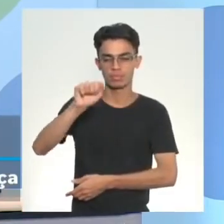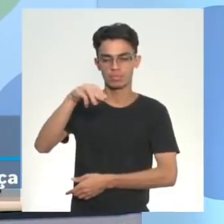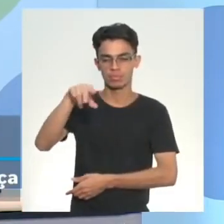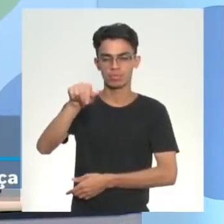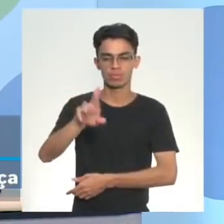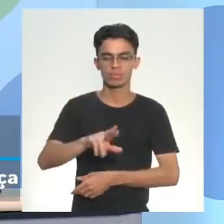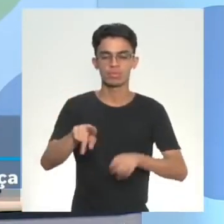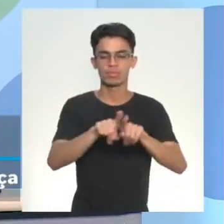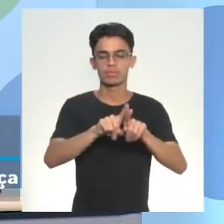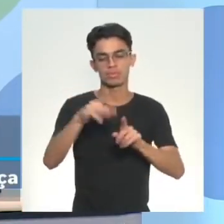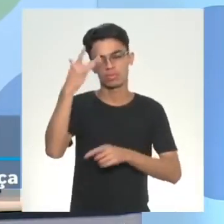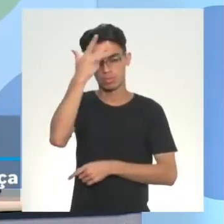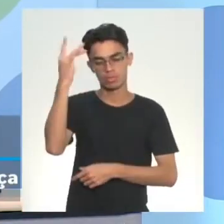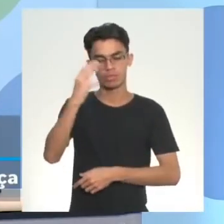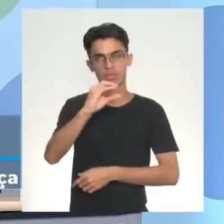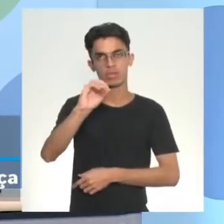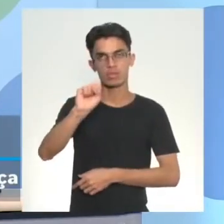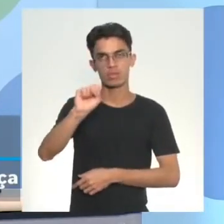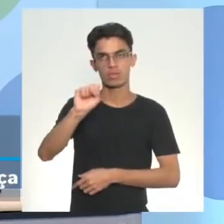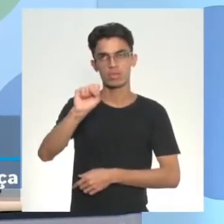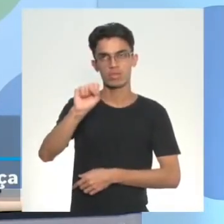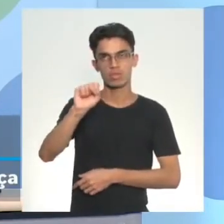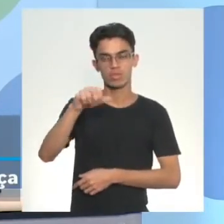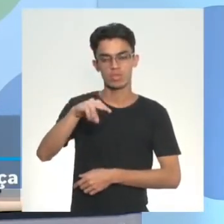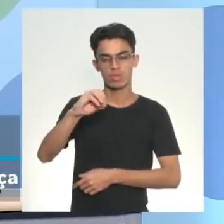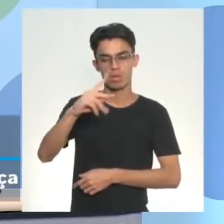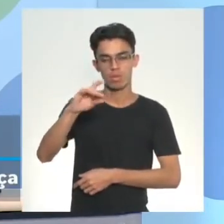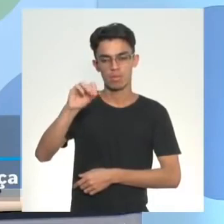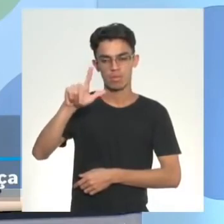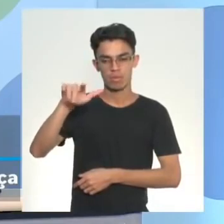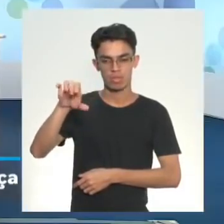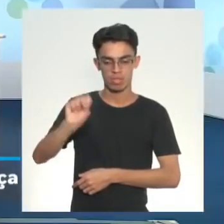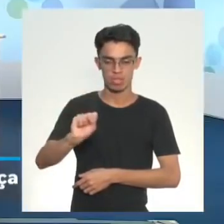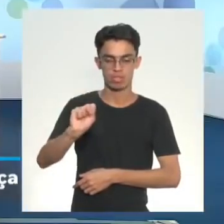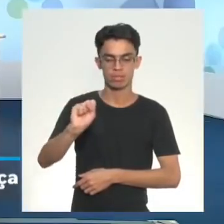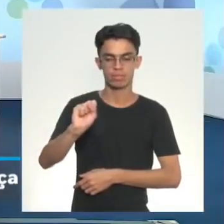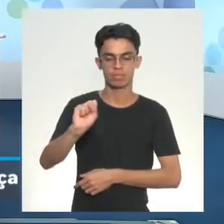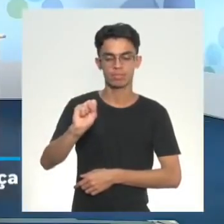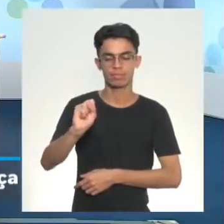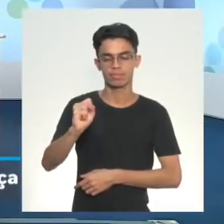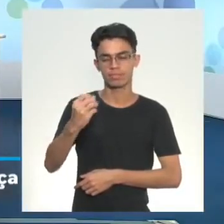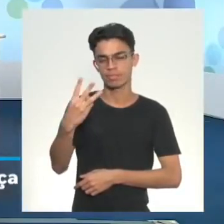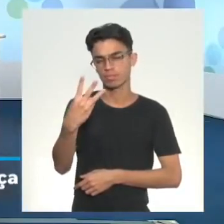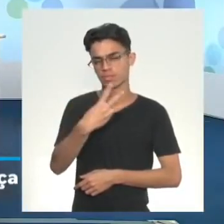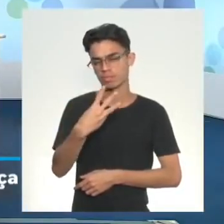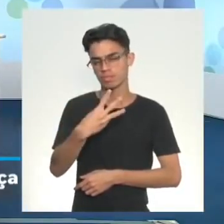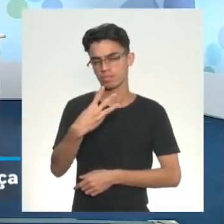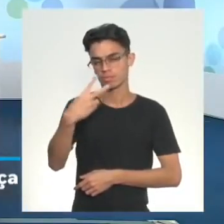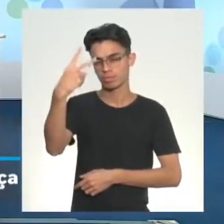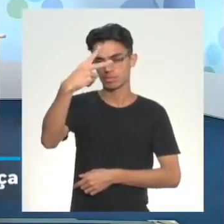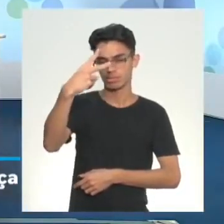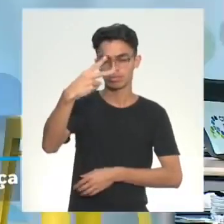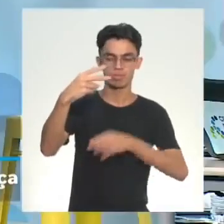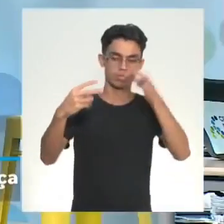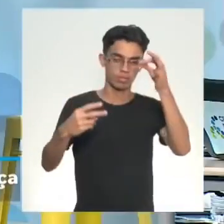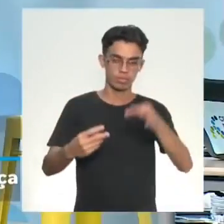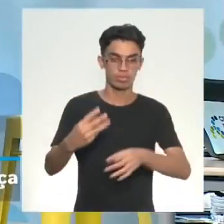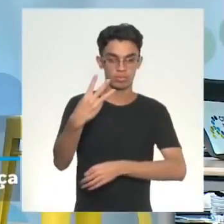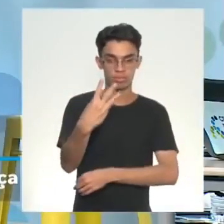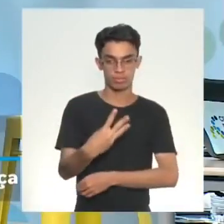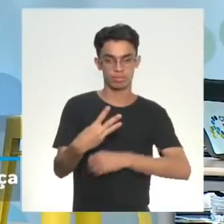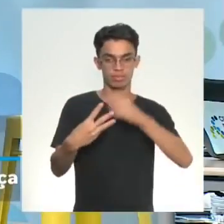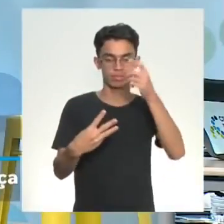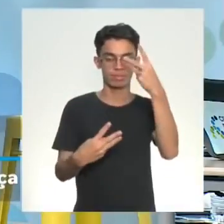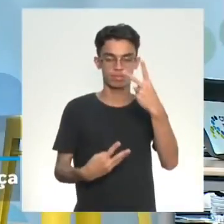Orlandi, e o pessoal de Cosmópolis, da escola Célio Rodrigues Alves. E aí, professora Inês, 3 e 2? Isso mesmo, 3 e